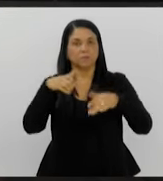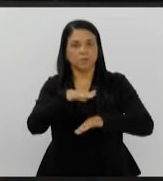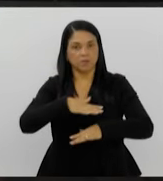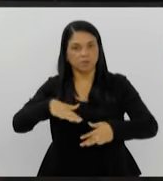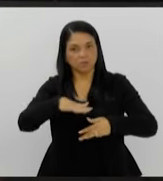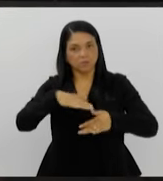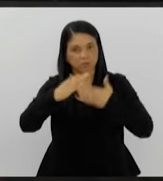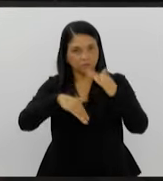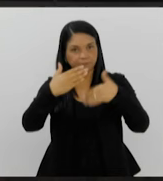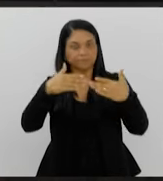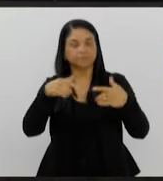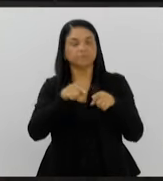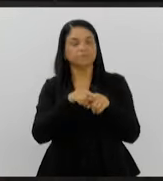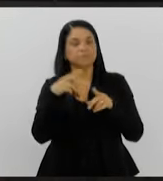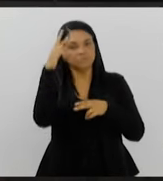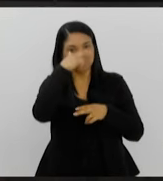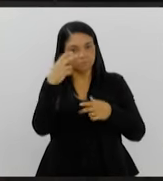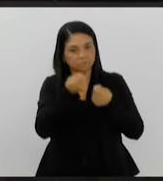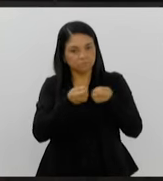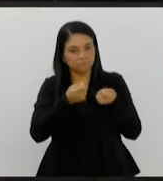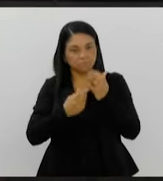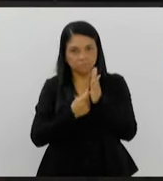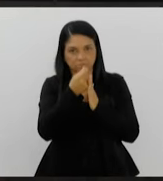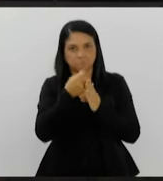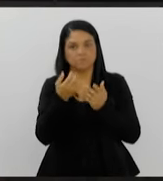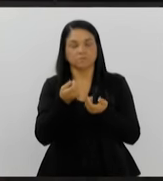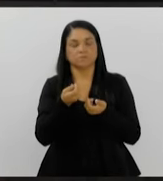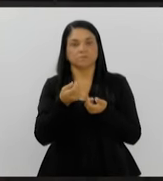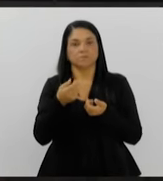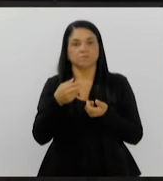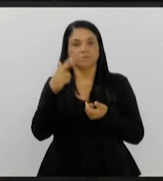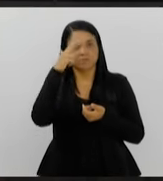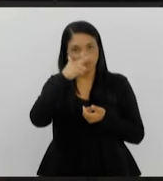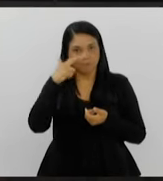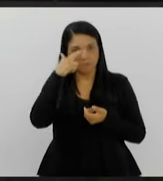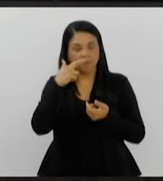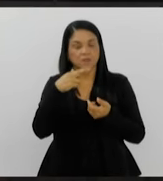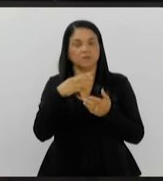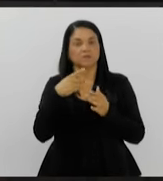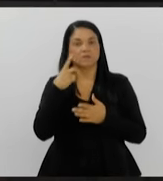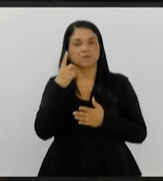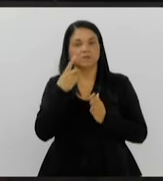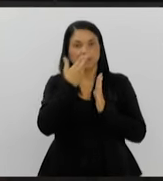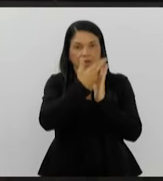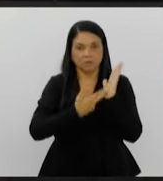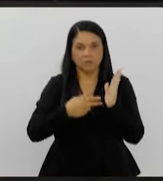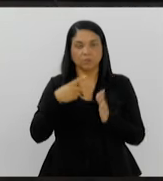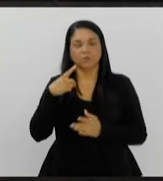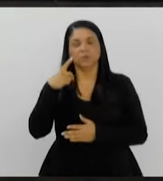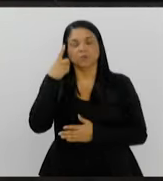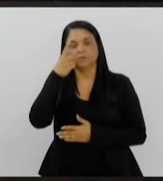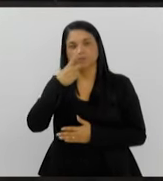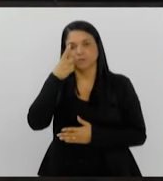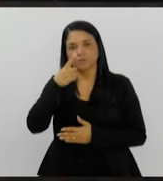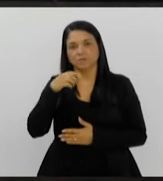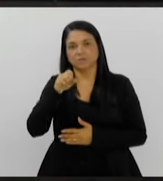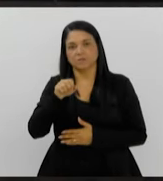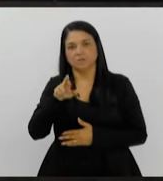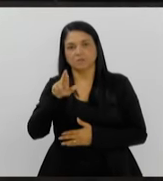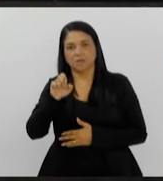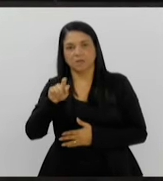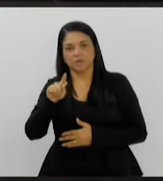orçamento Finanças fiscalização financeira e controle favorável relatores deputados Dr Serginho Lucinha Renato Machado Carlos